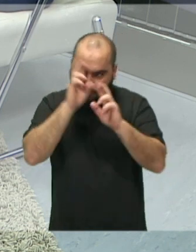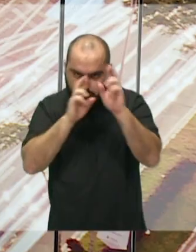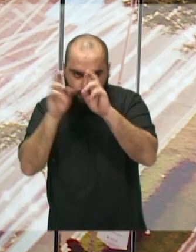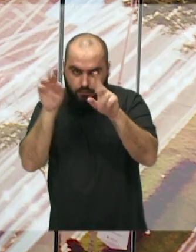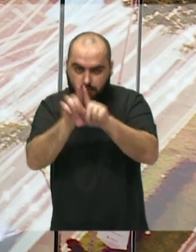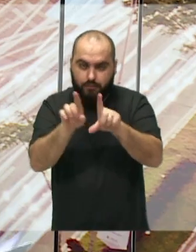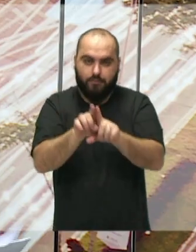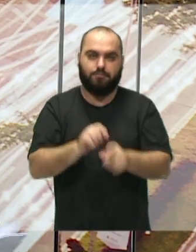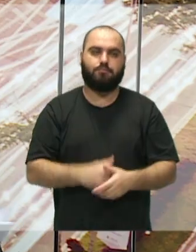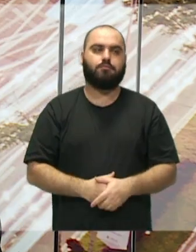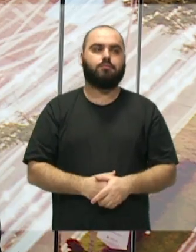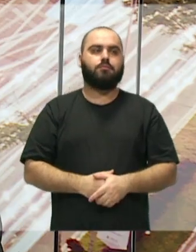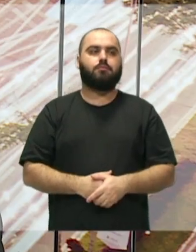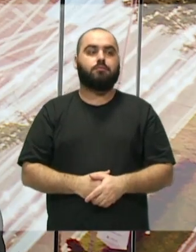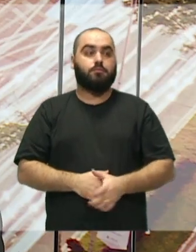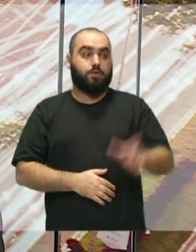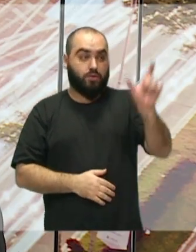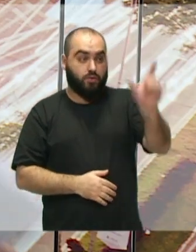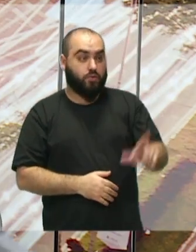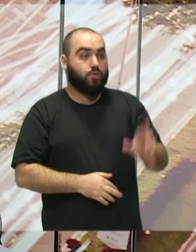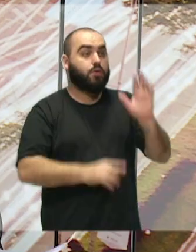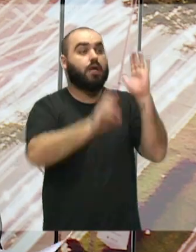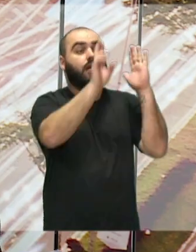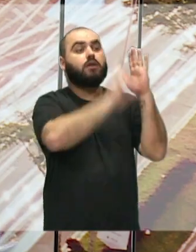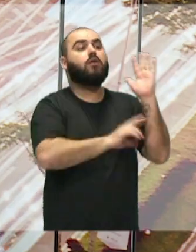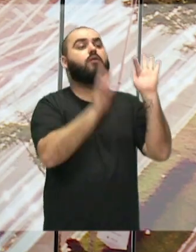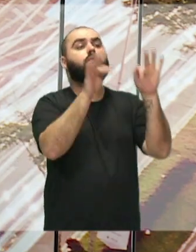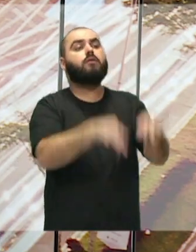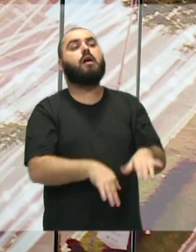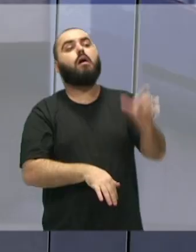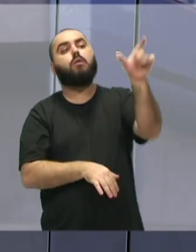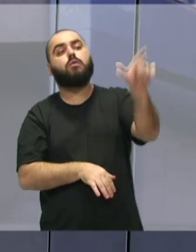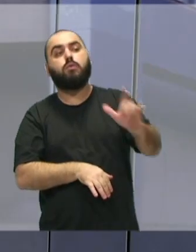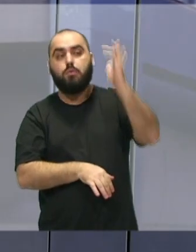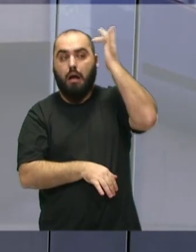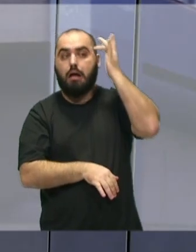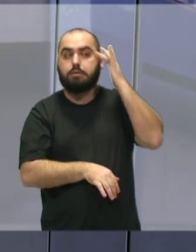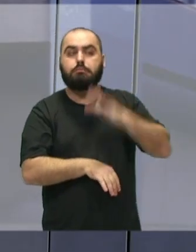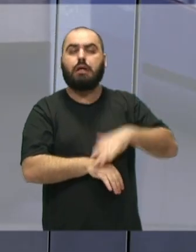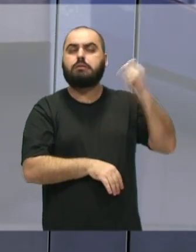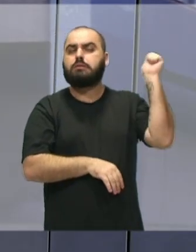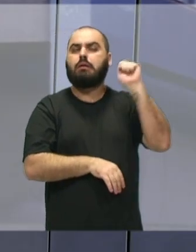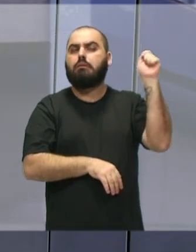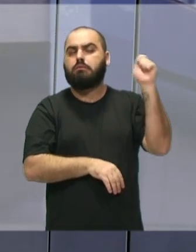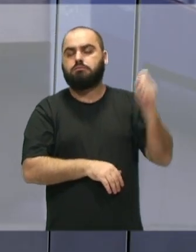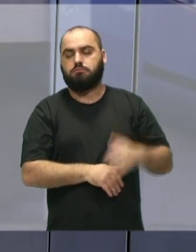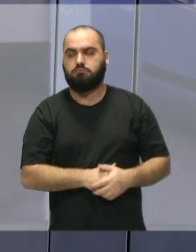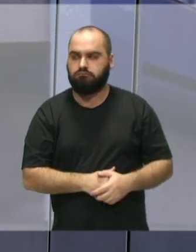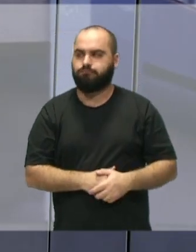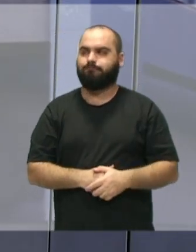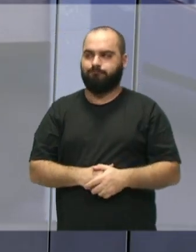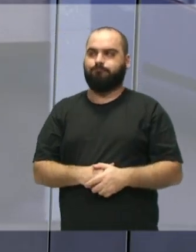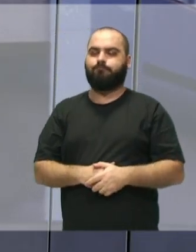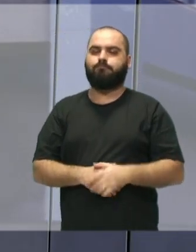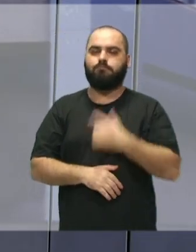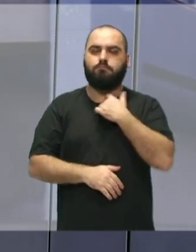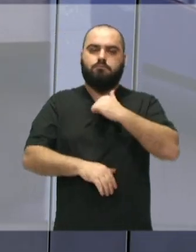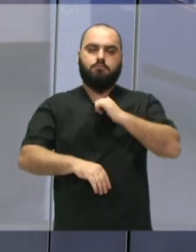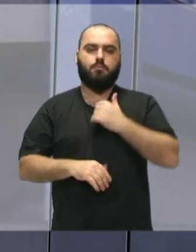fato do relatório a senhora considera o mais grave, assim? Mais grave? A